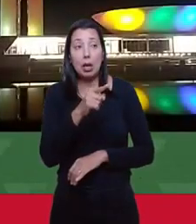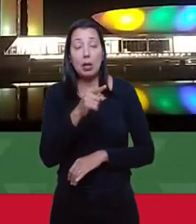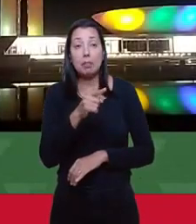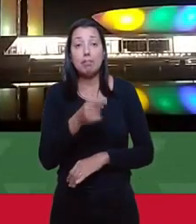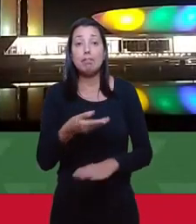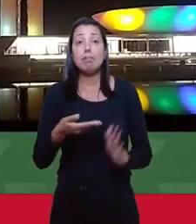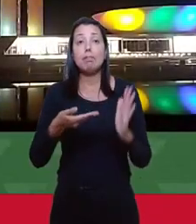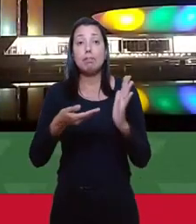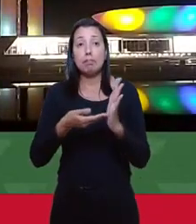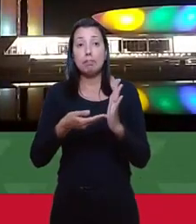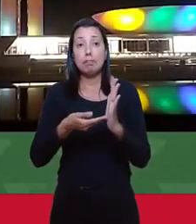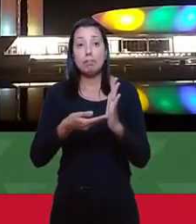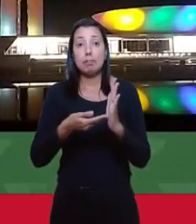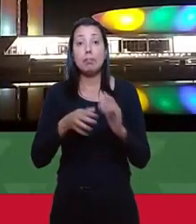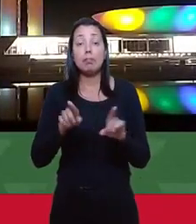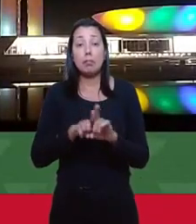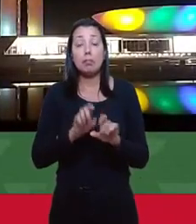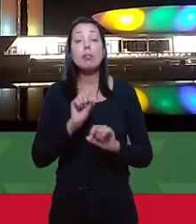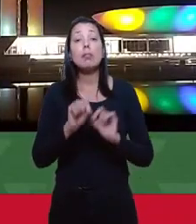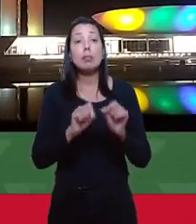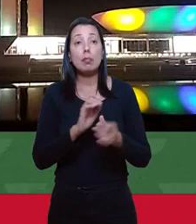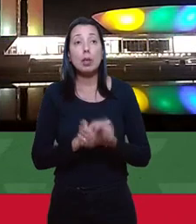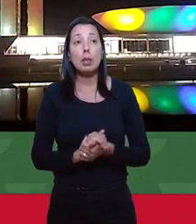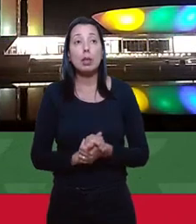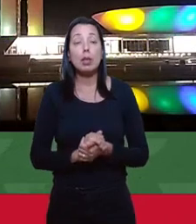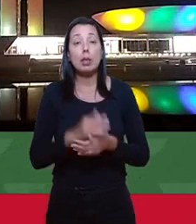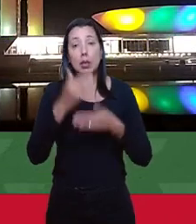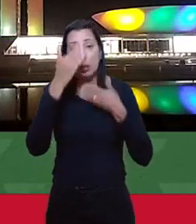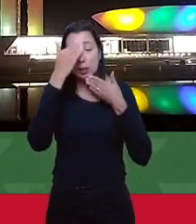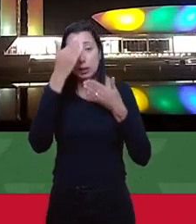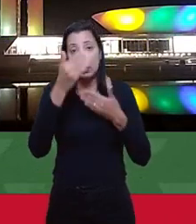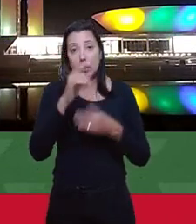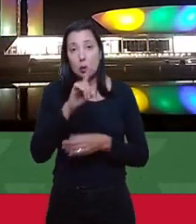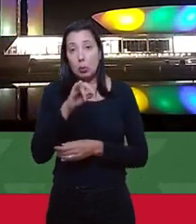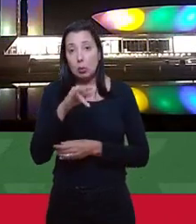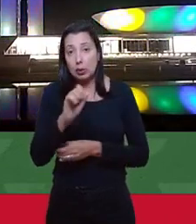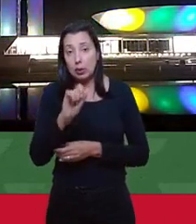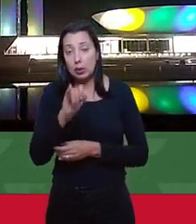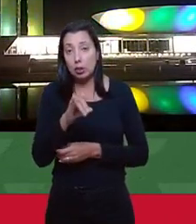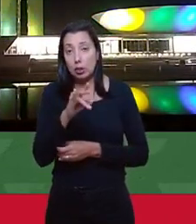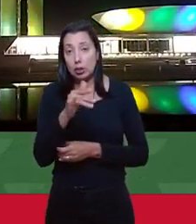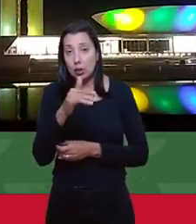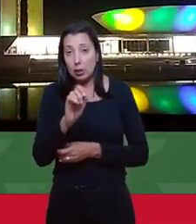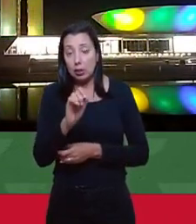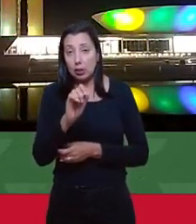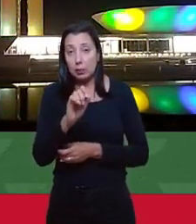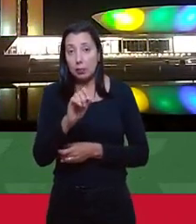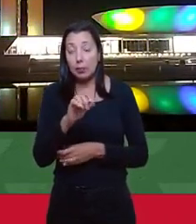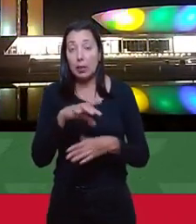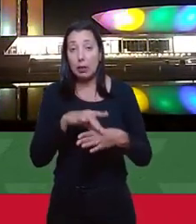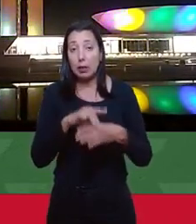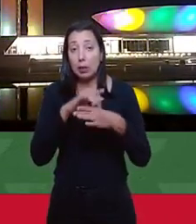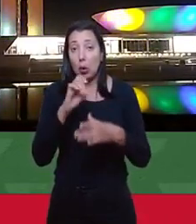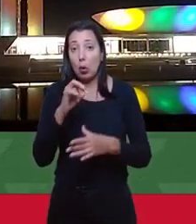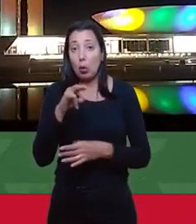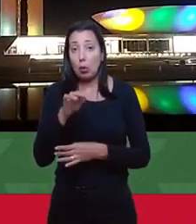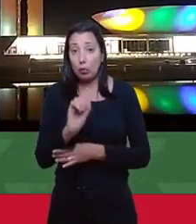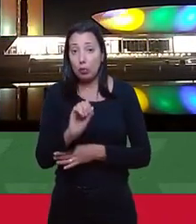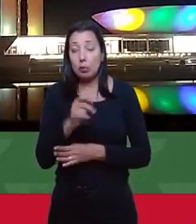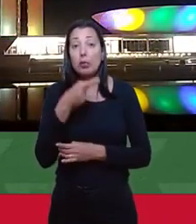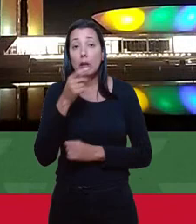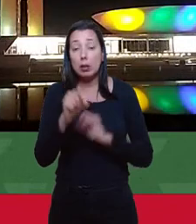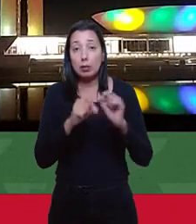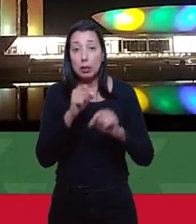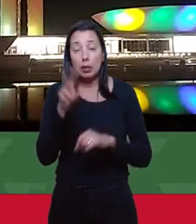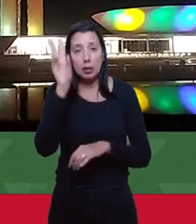Deputados. E ao agradecer a Luiziane, a Janaína, ao líder Elvino, dizer que